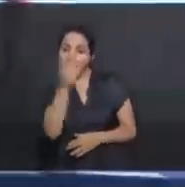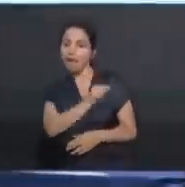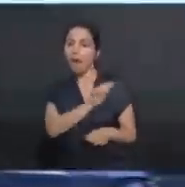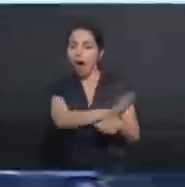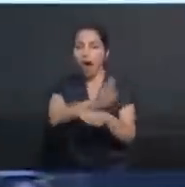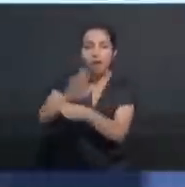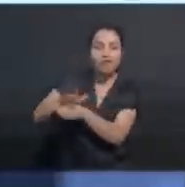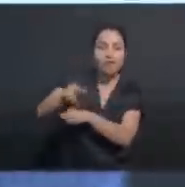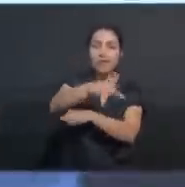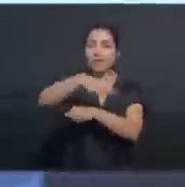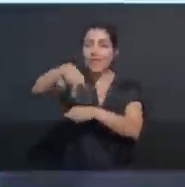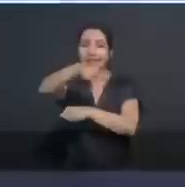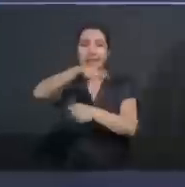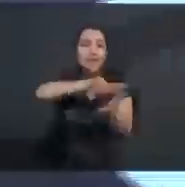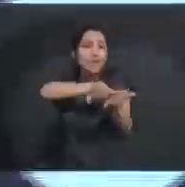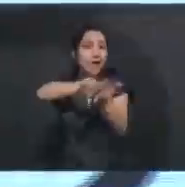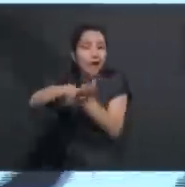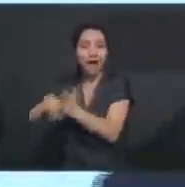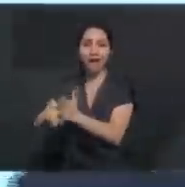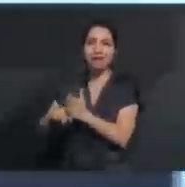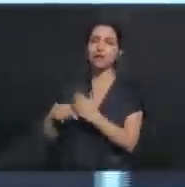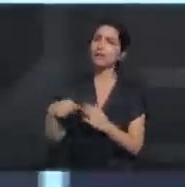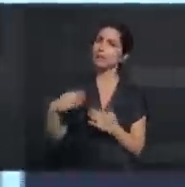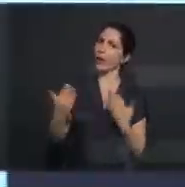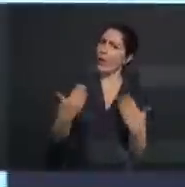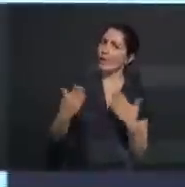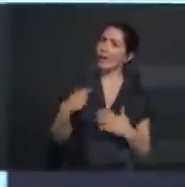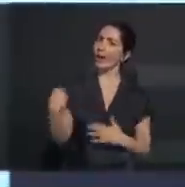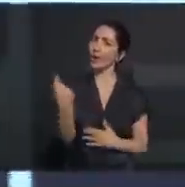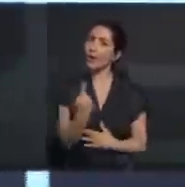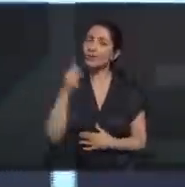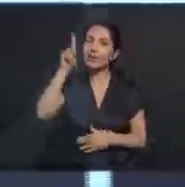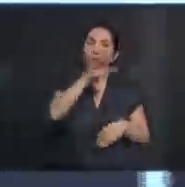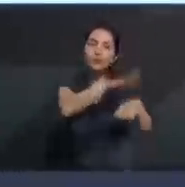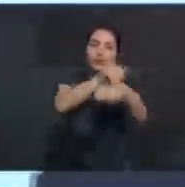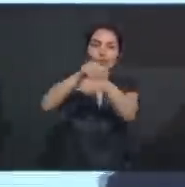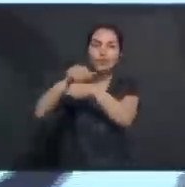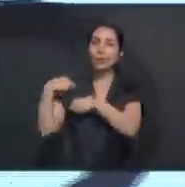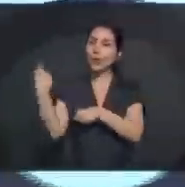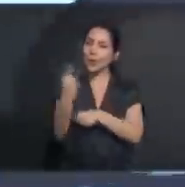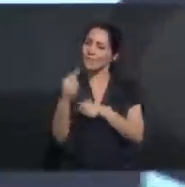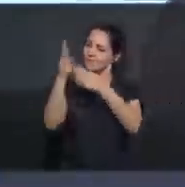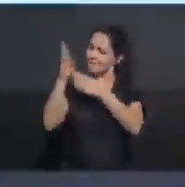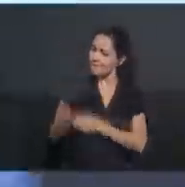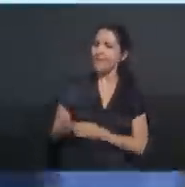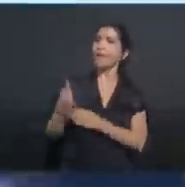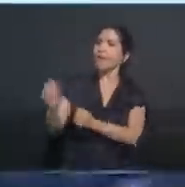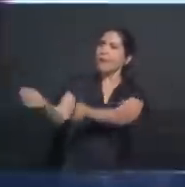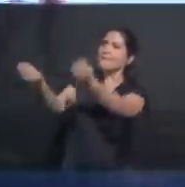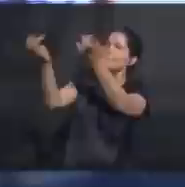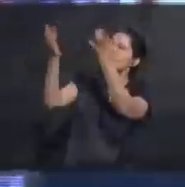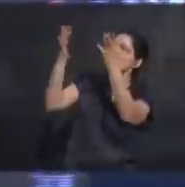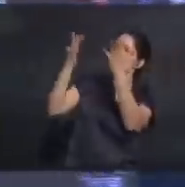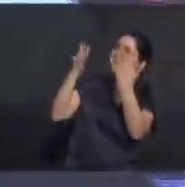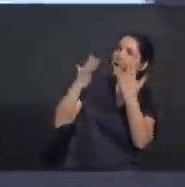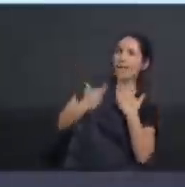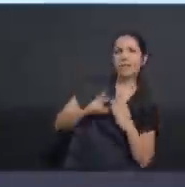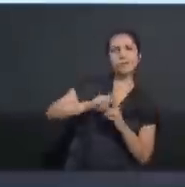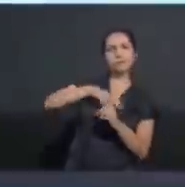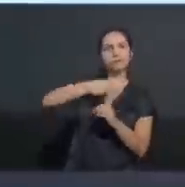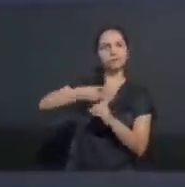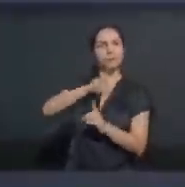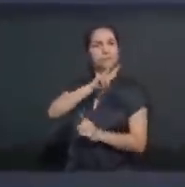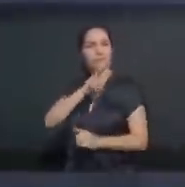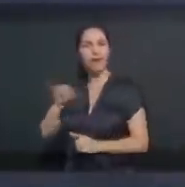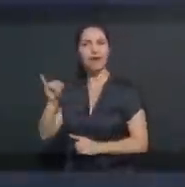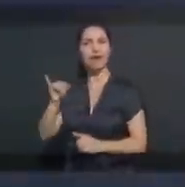nações. Deus está chamando eu e você para sermos fiéis nas nossas provisões, e Ele vai nos abençoar. Sabe por